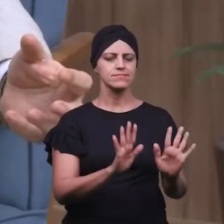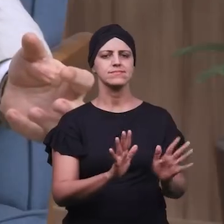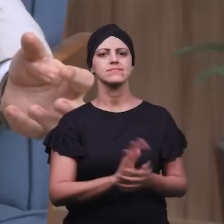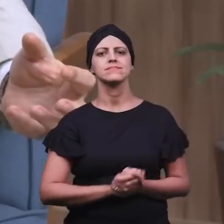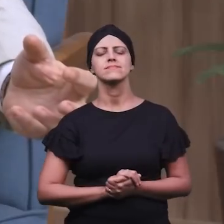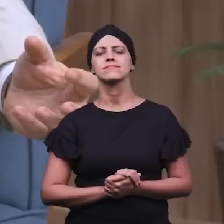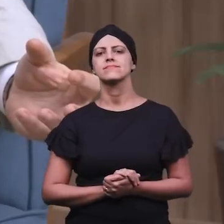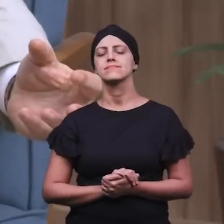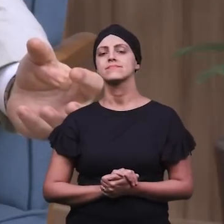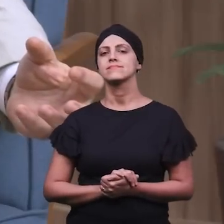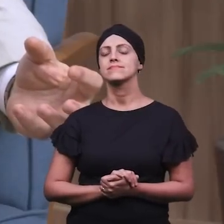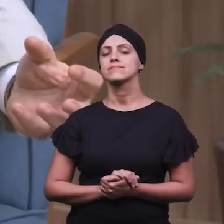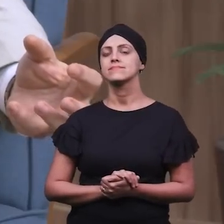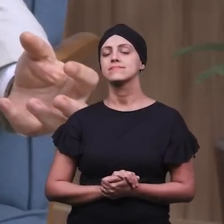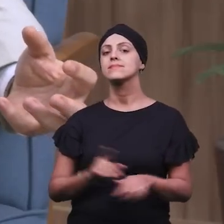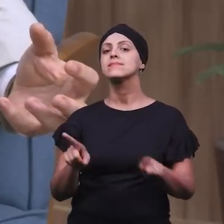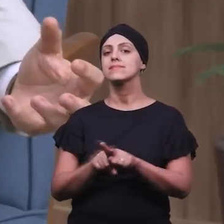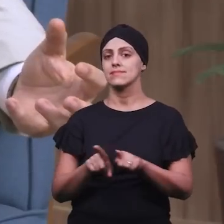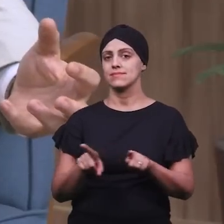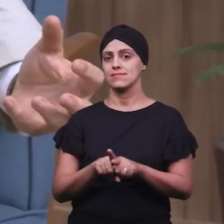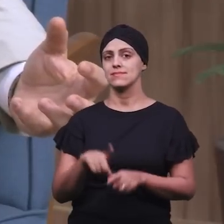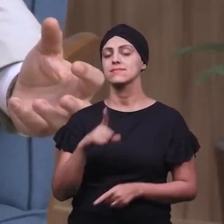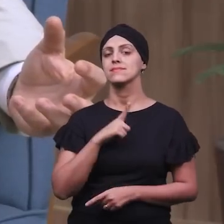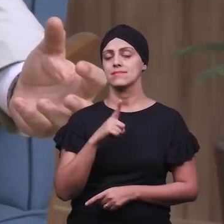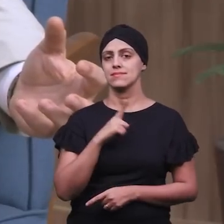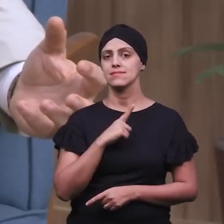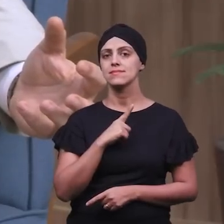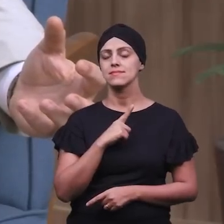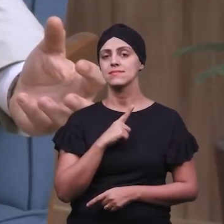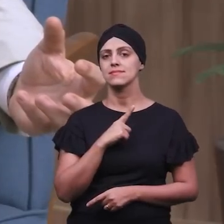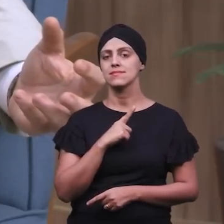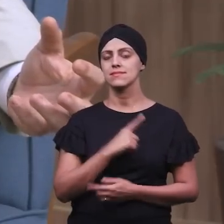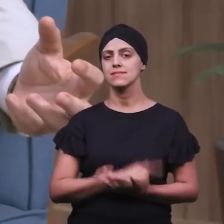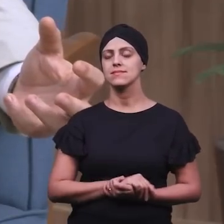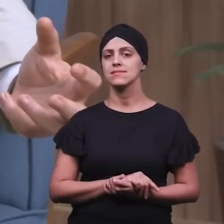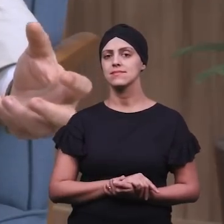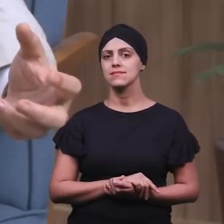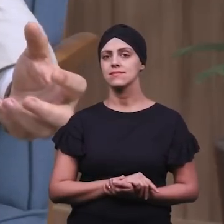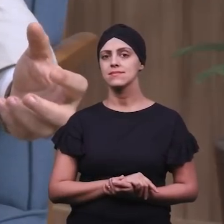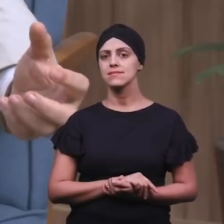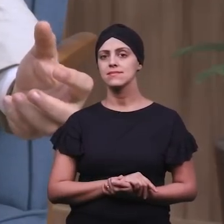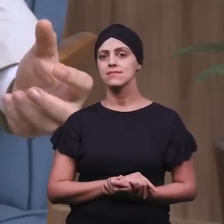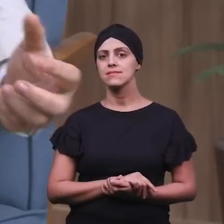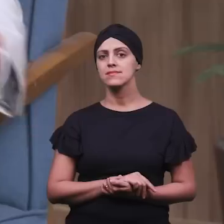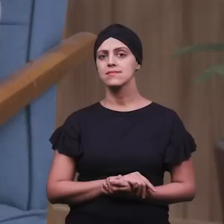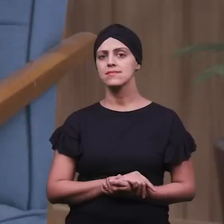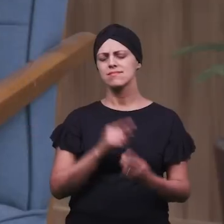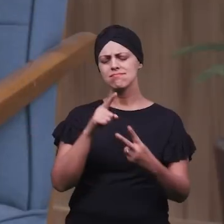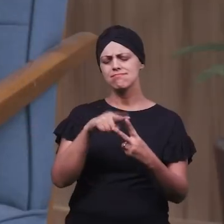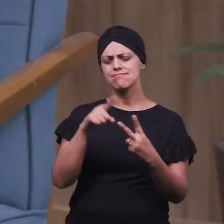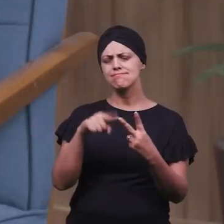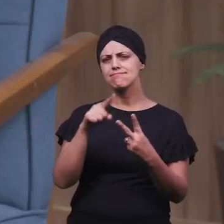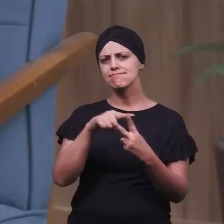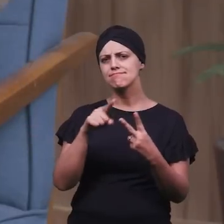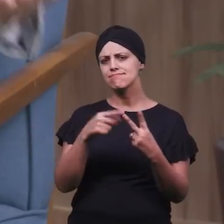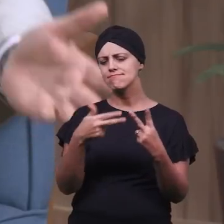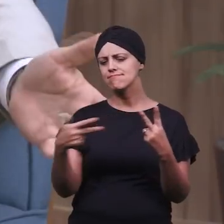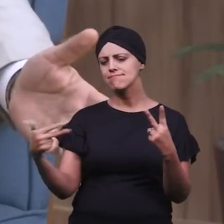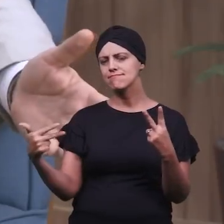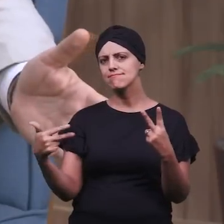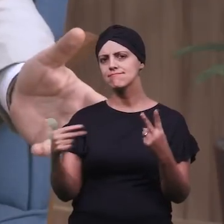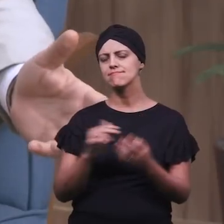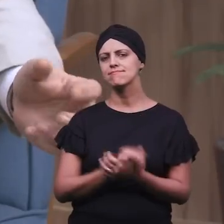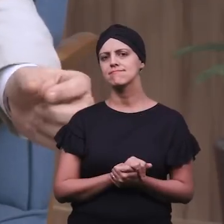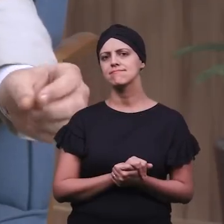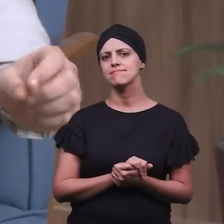ou C. Há dois elementos também, dentre os inúmeros, né, Daniel, detalhes, já falamos